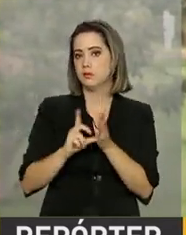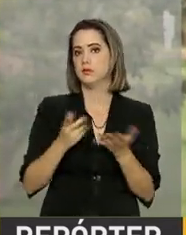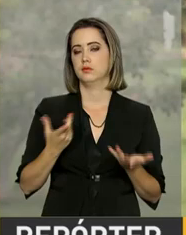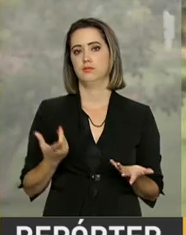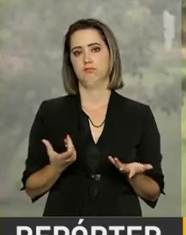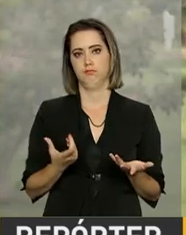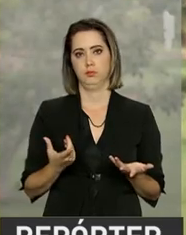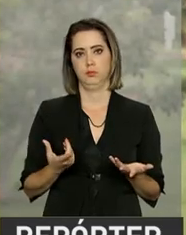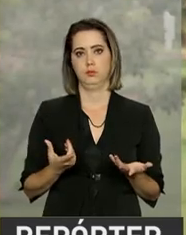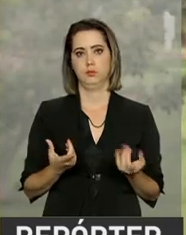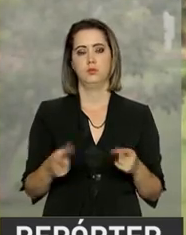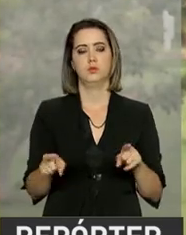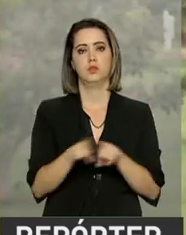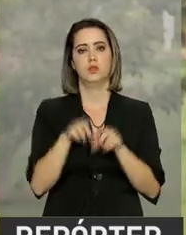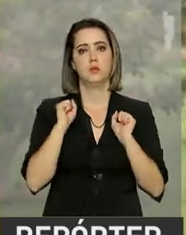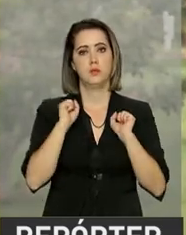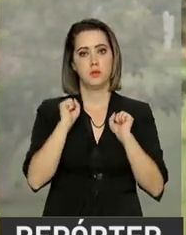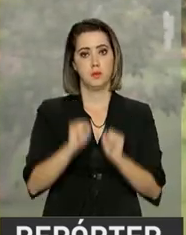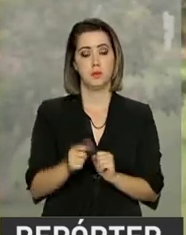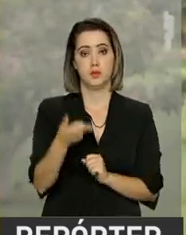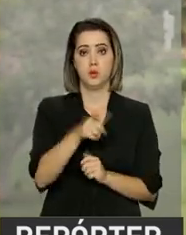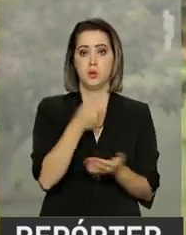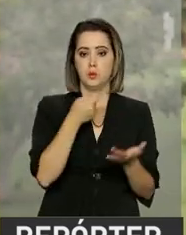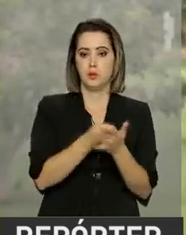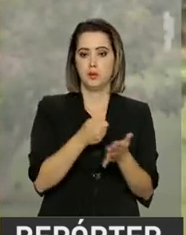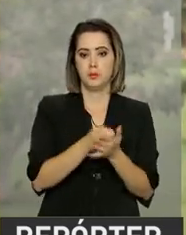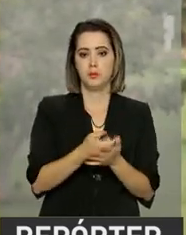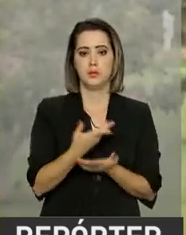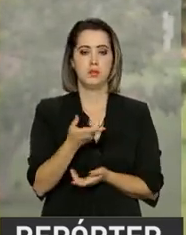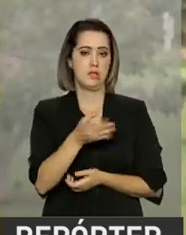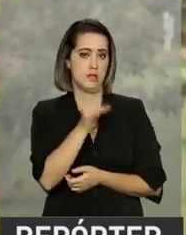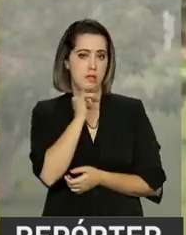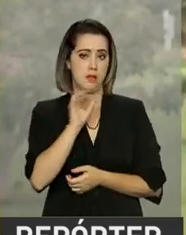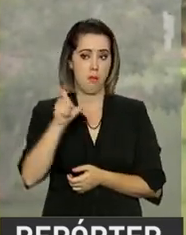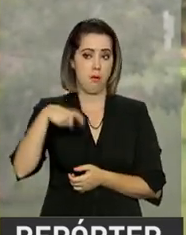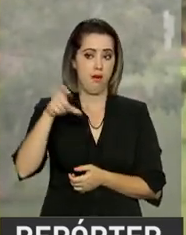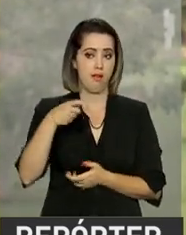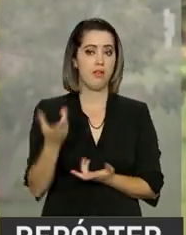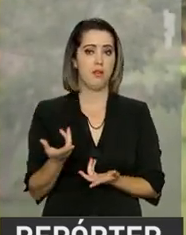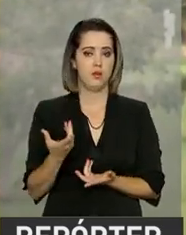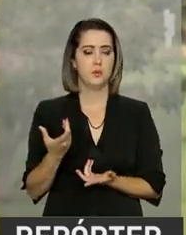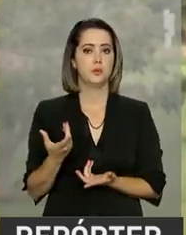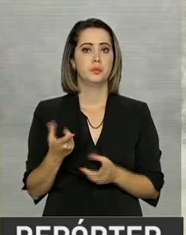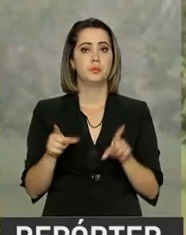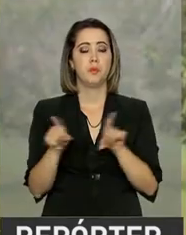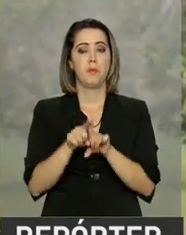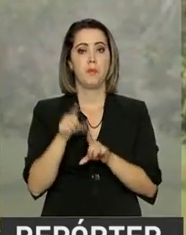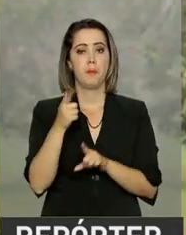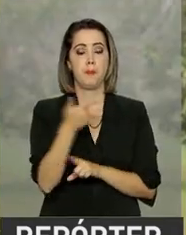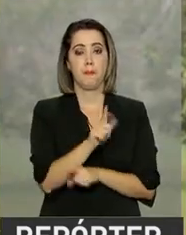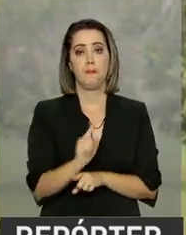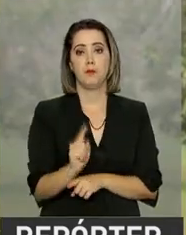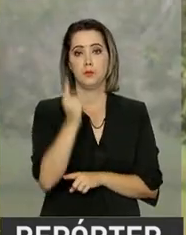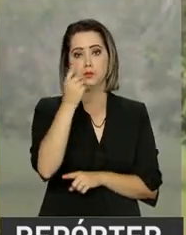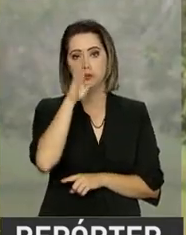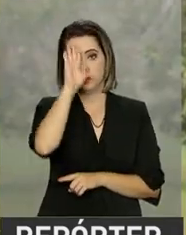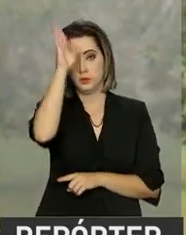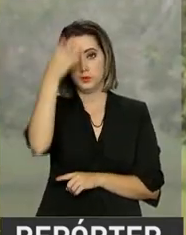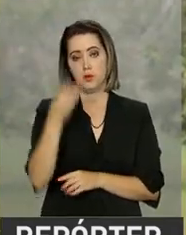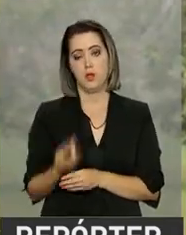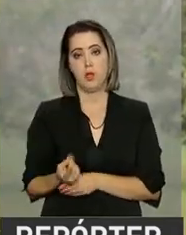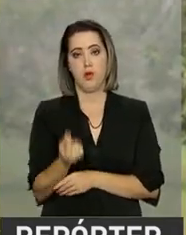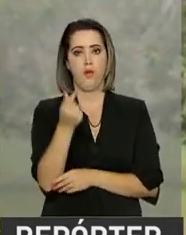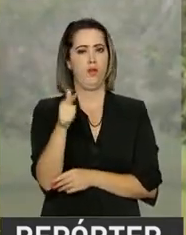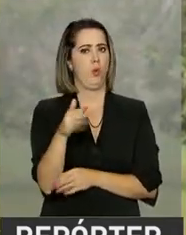antecipadamente. Além disso, possibilitar outras formas de pagamento, como cartão de crédito e de débito. Uma das premissas é que o valor do